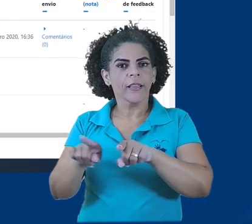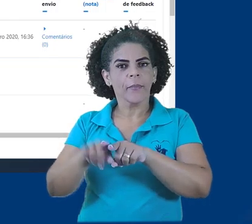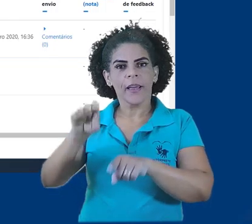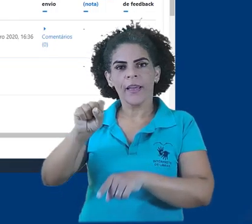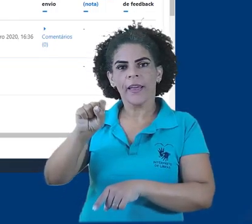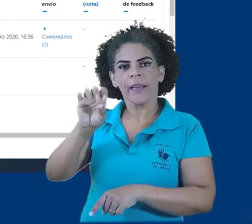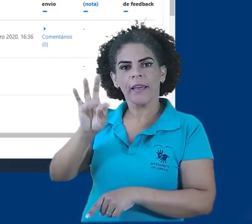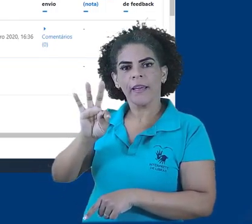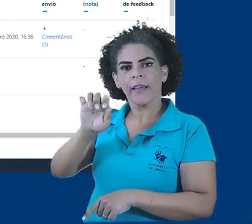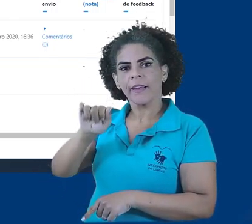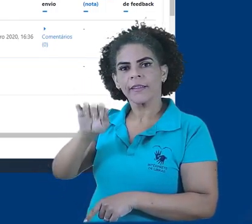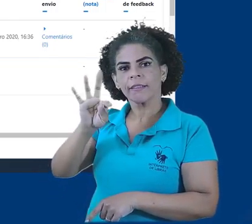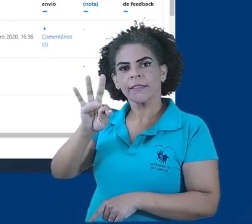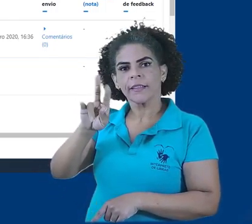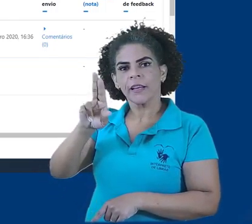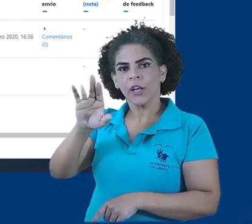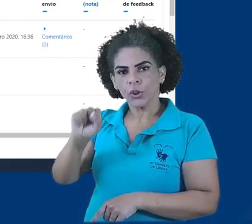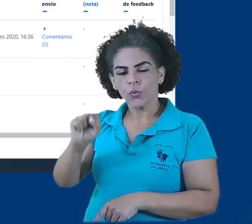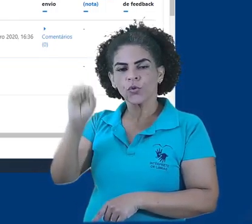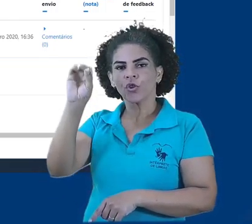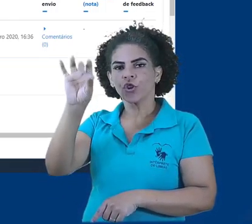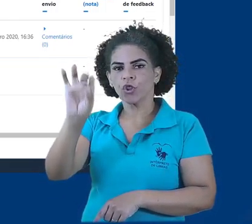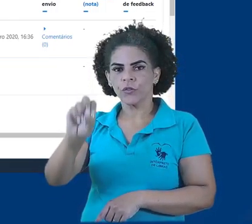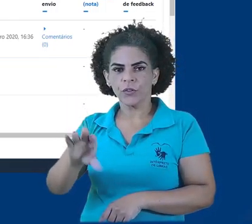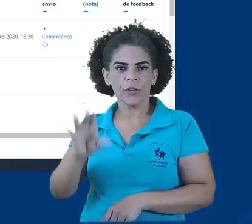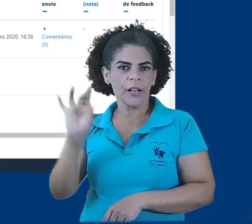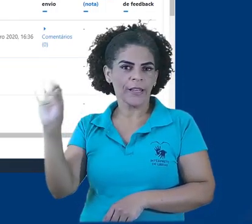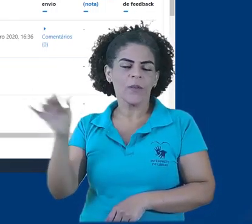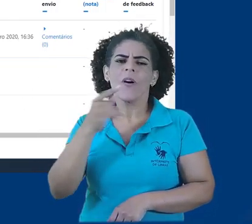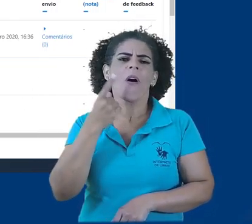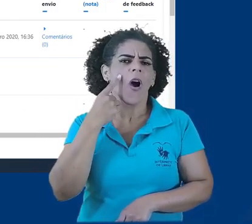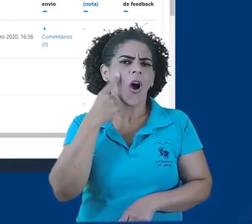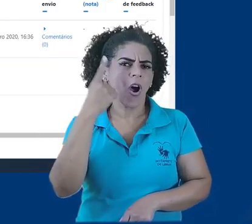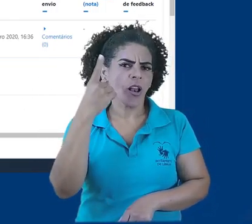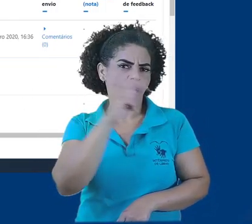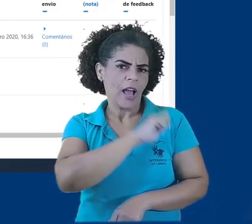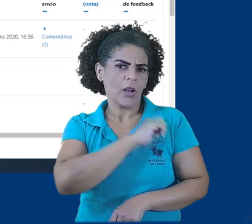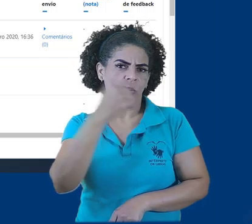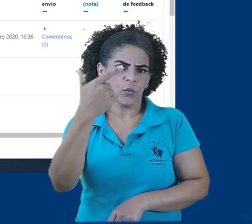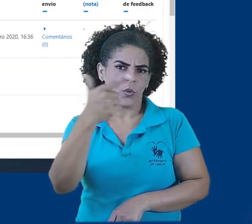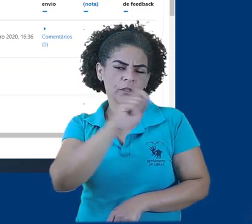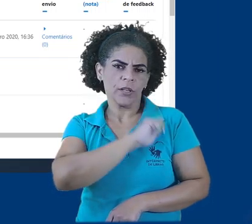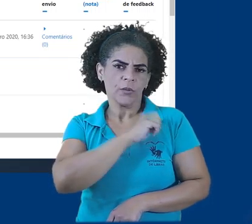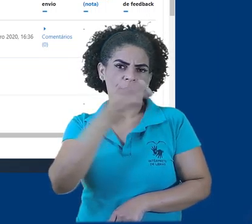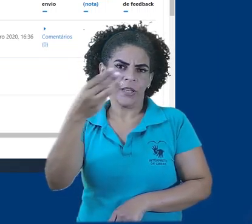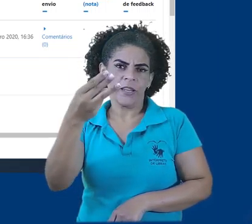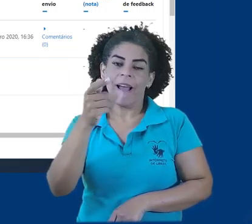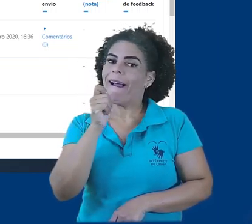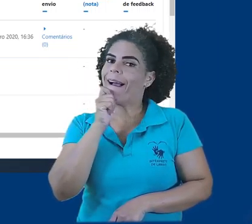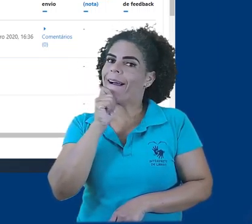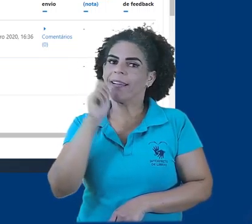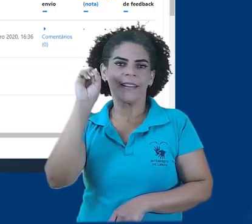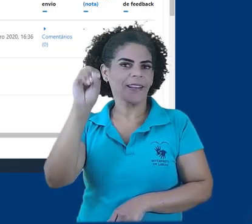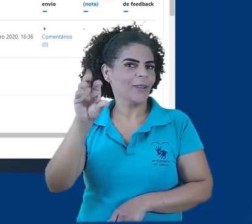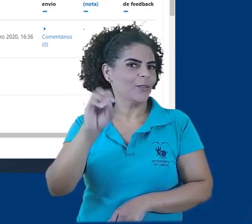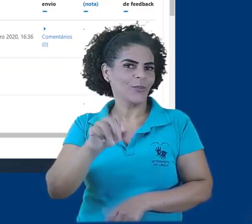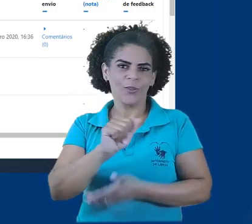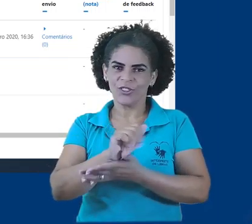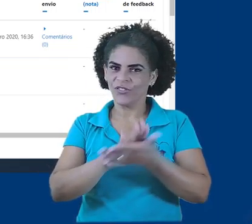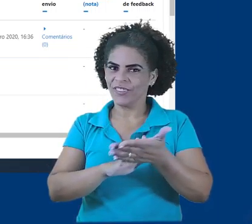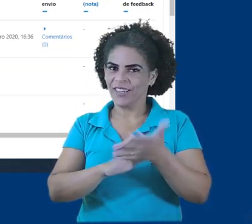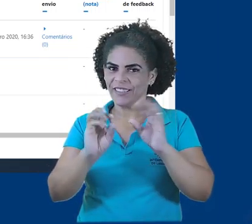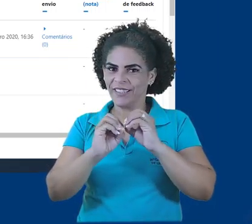como o status de envio que cada um para essa tarefa é para aluno 2013 ainda